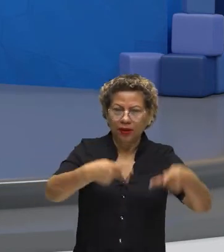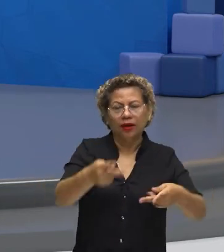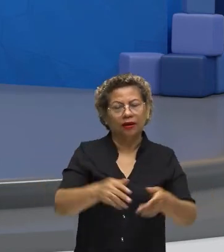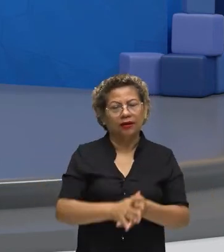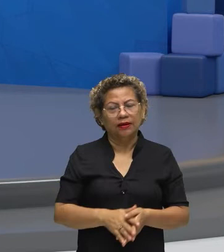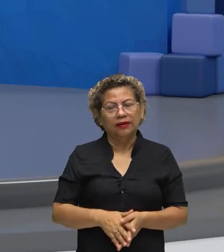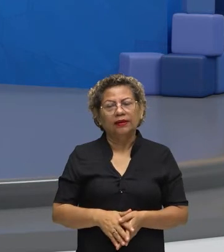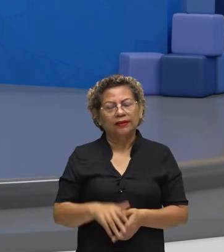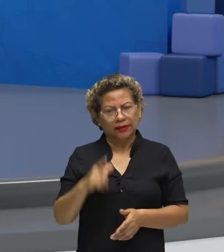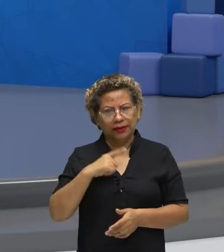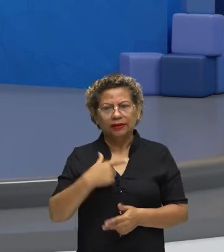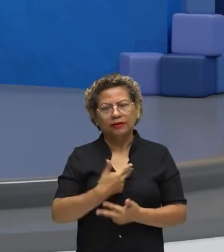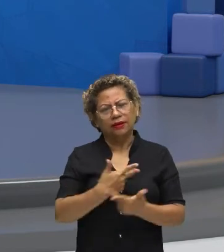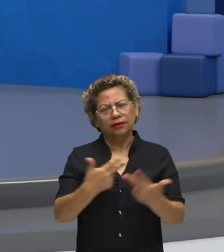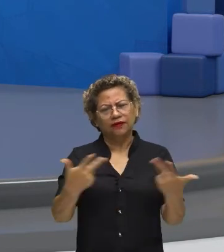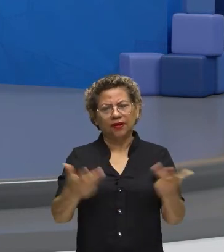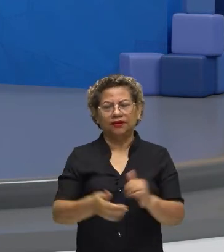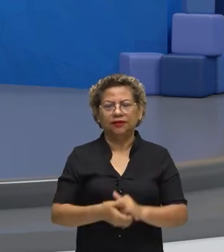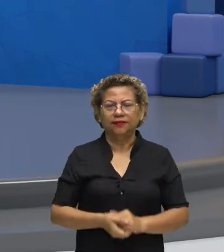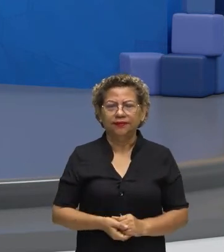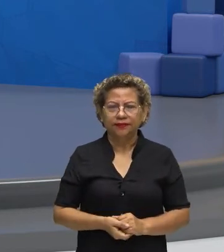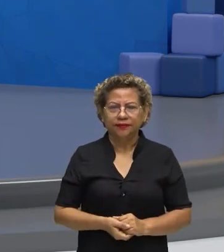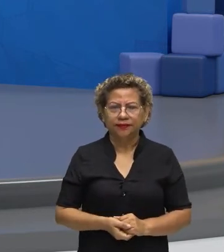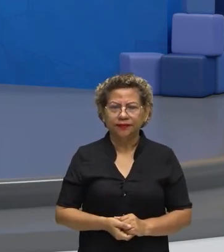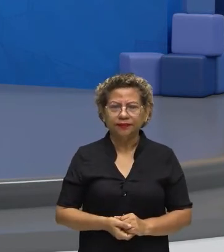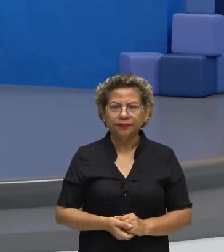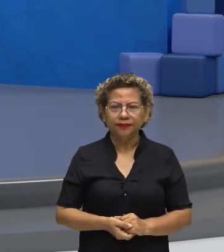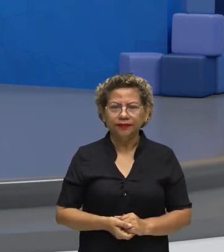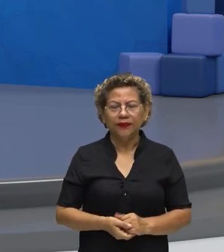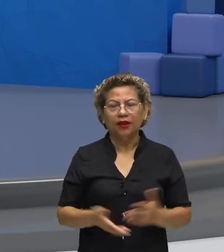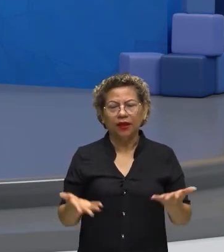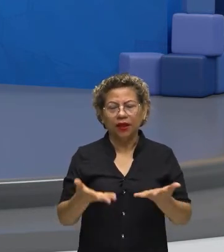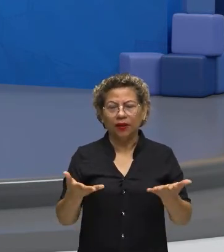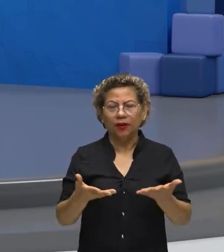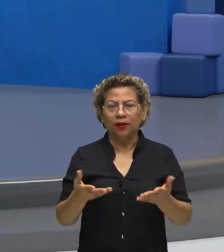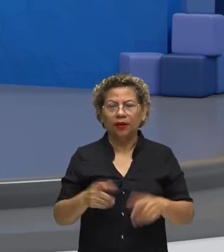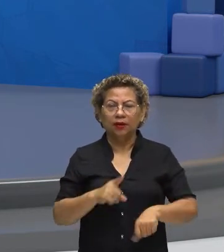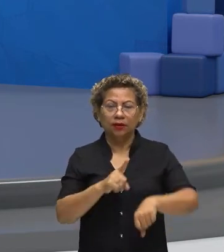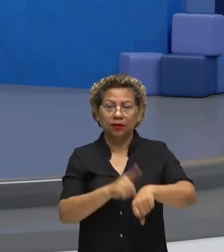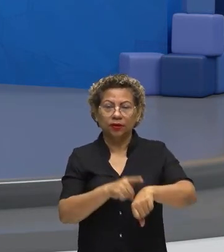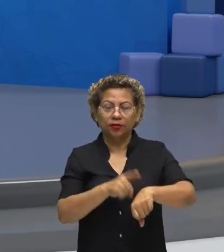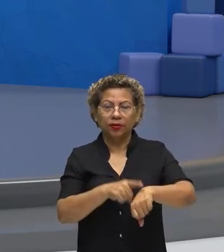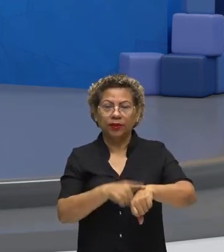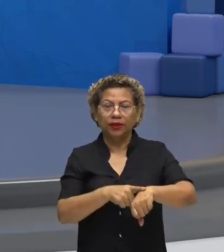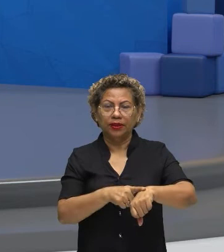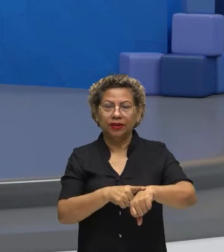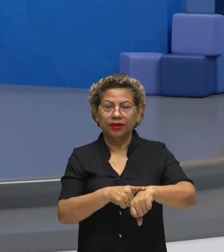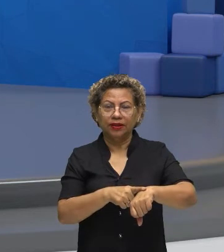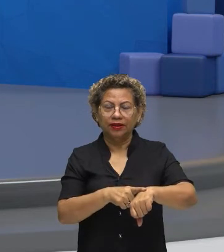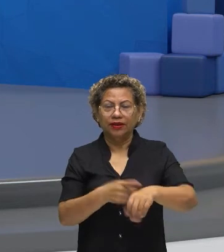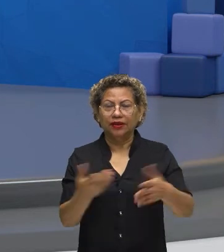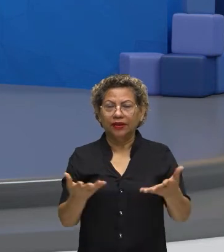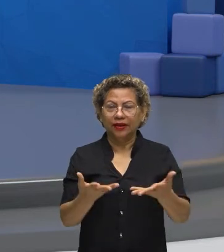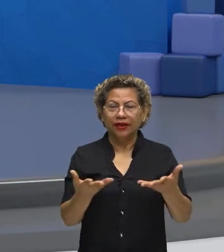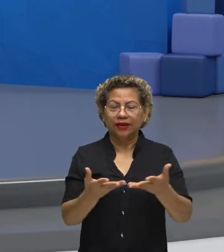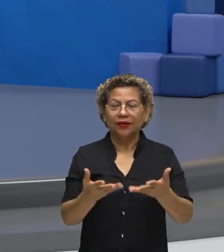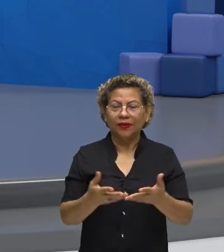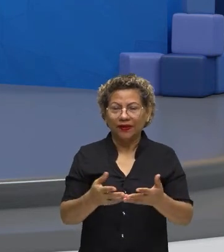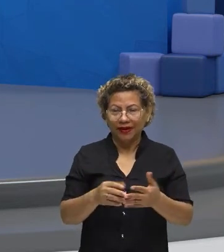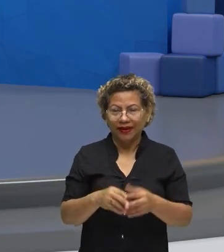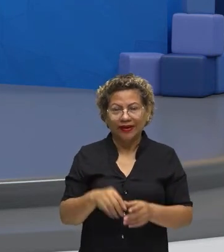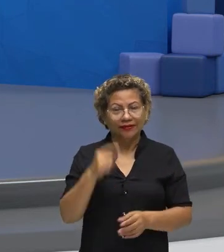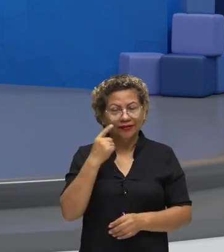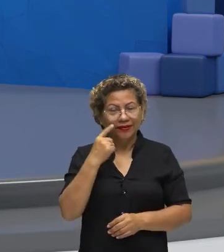bastante curiosas. E chegamos, olha só, no momento mais esperado, que é o nosso quiz, né? O quiz sobre